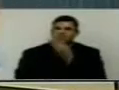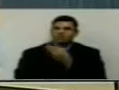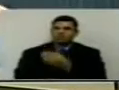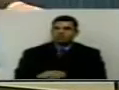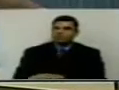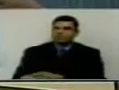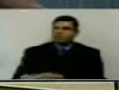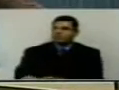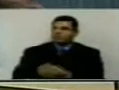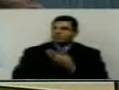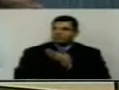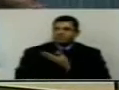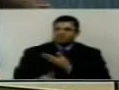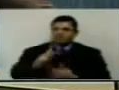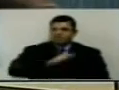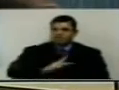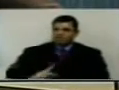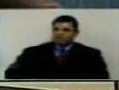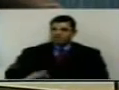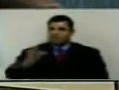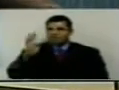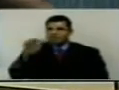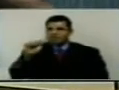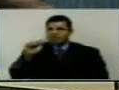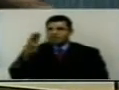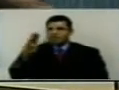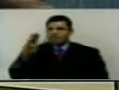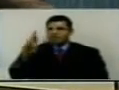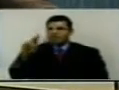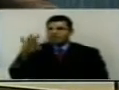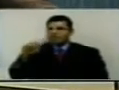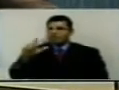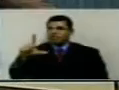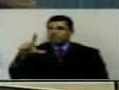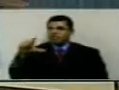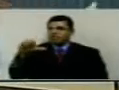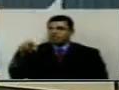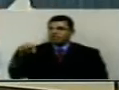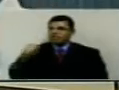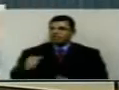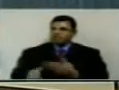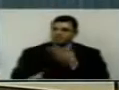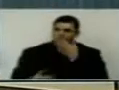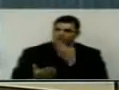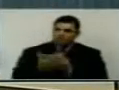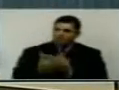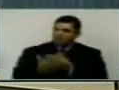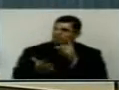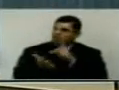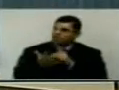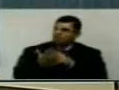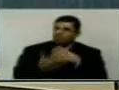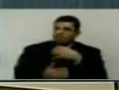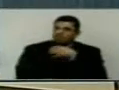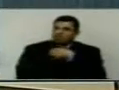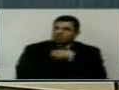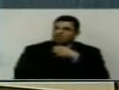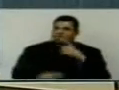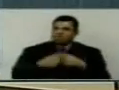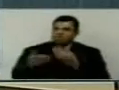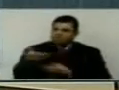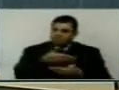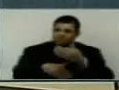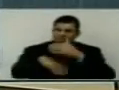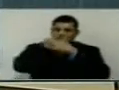meu amigo, o vereador Fabrício Lima. Fabrício disse aqui algo que eu fiquei verdadeiramente emocionado pela relação de carinho,